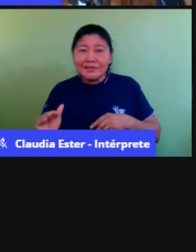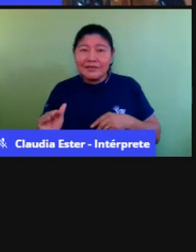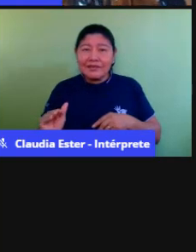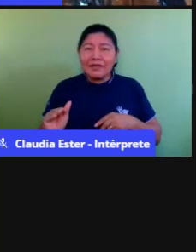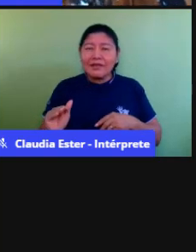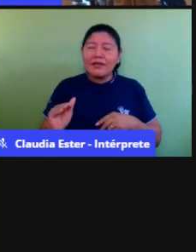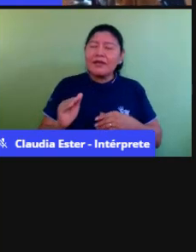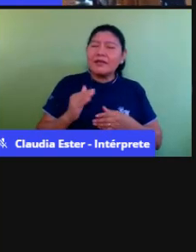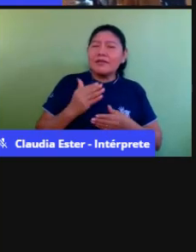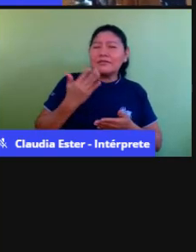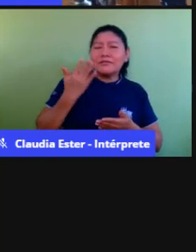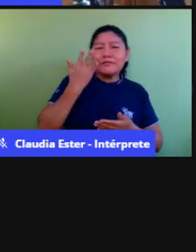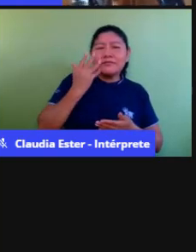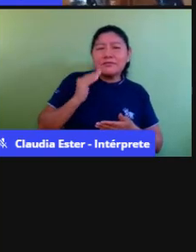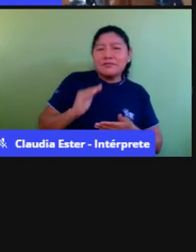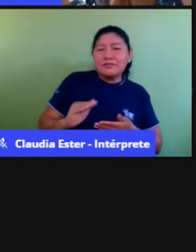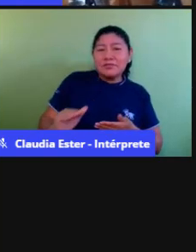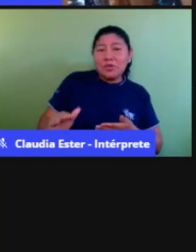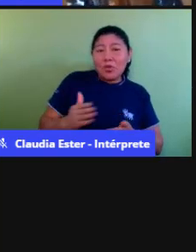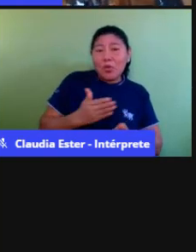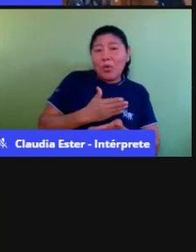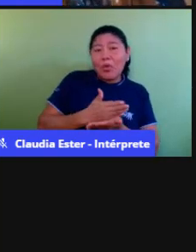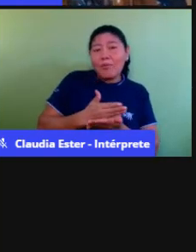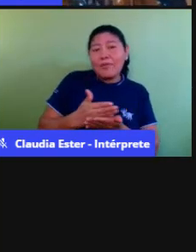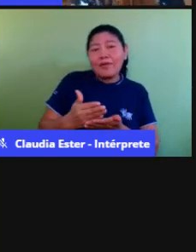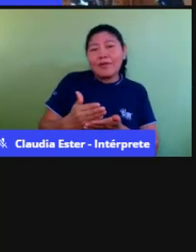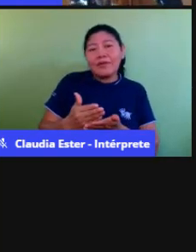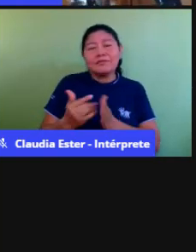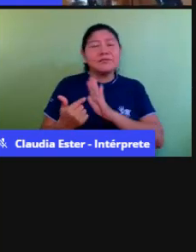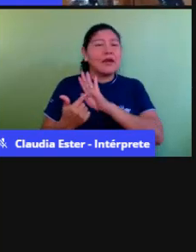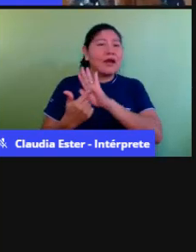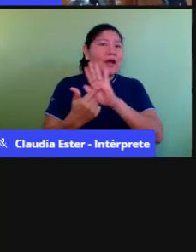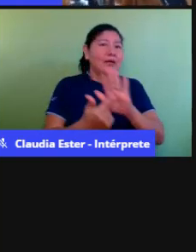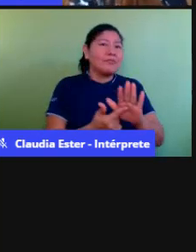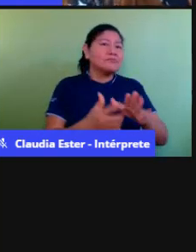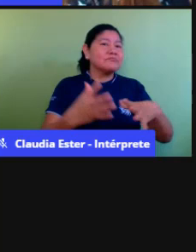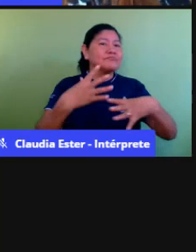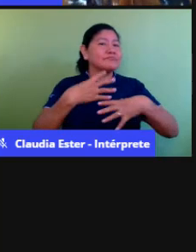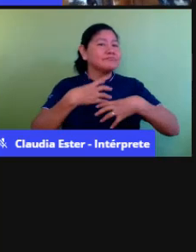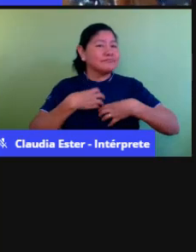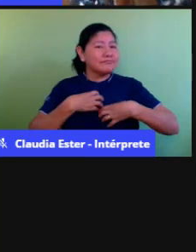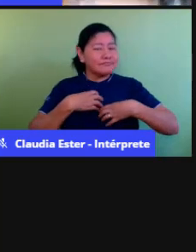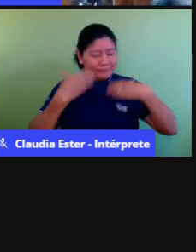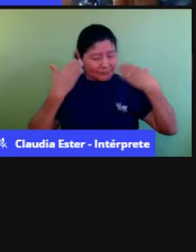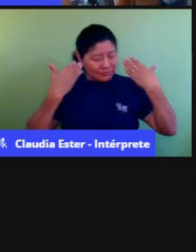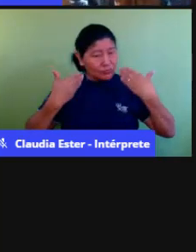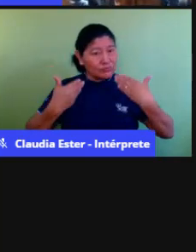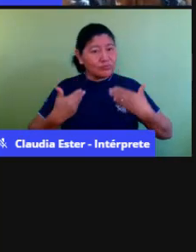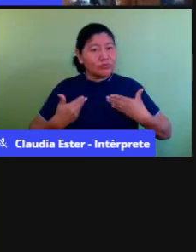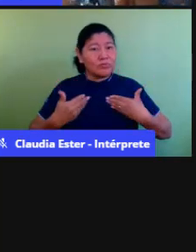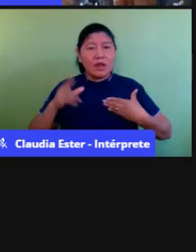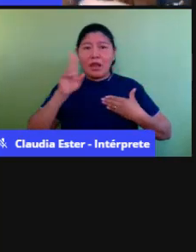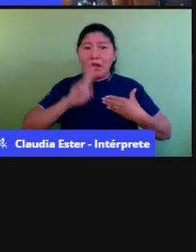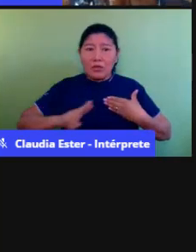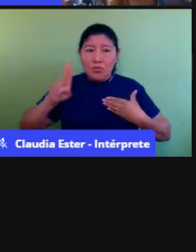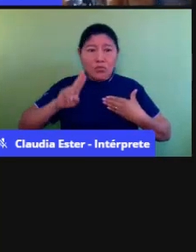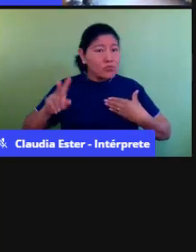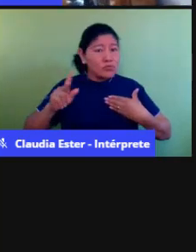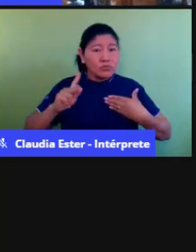muito pequenas, elas se expressam através dos gestos, né, do próprio corpo. Então ela usa o corpo para